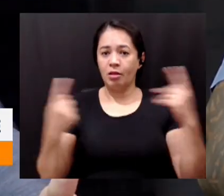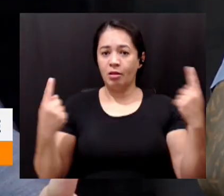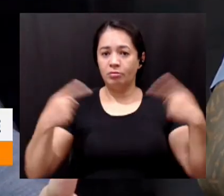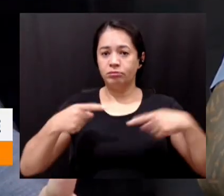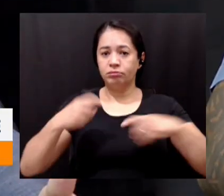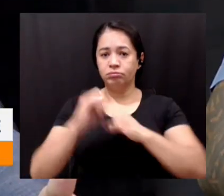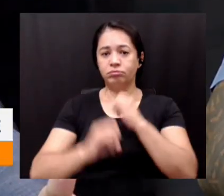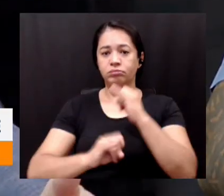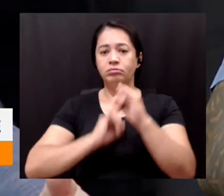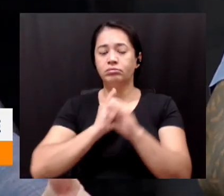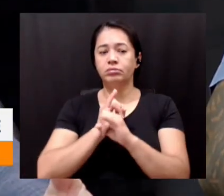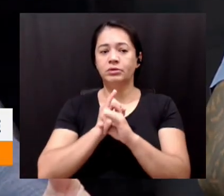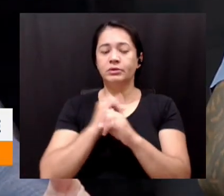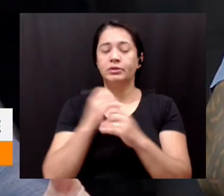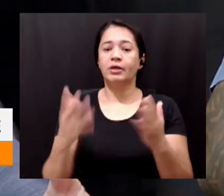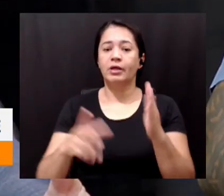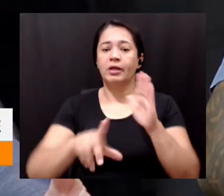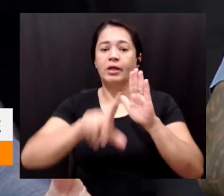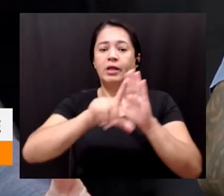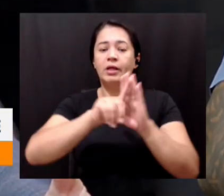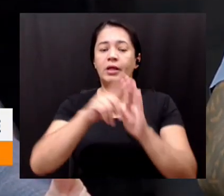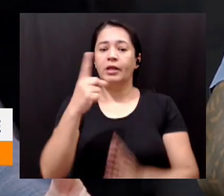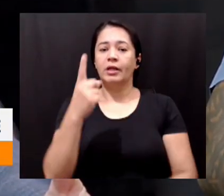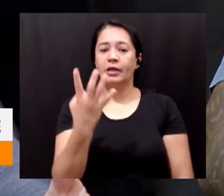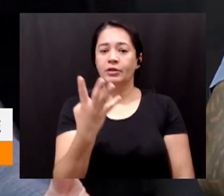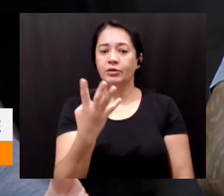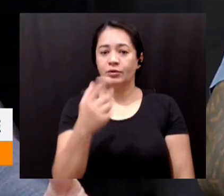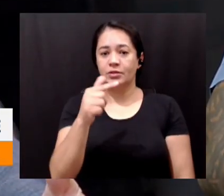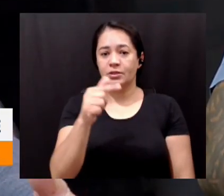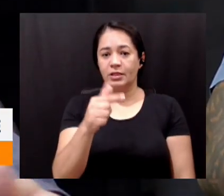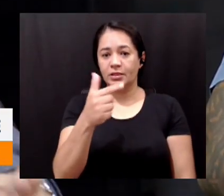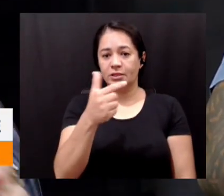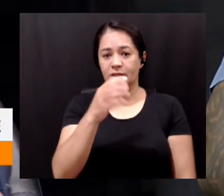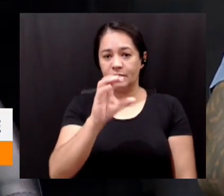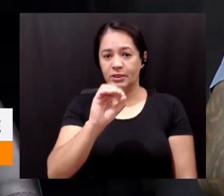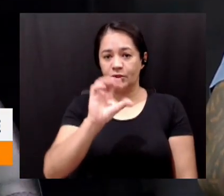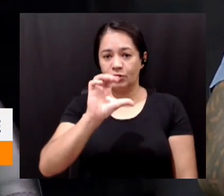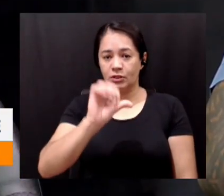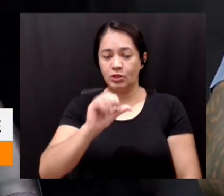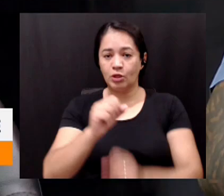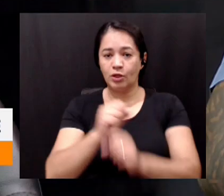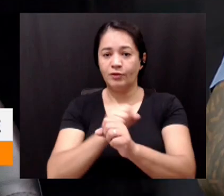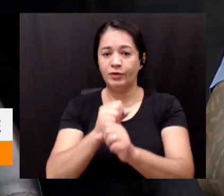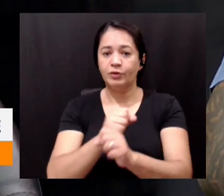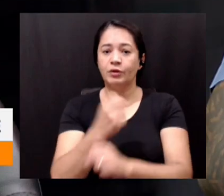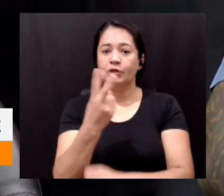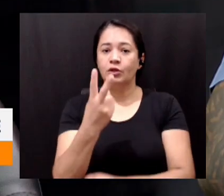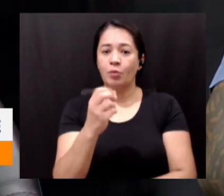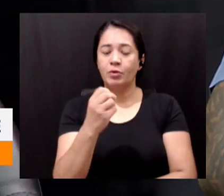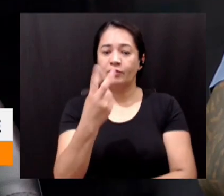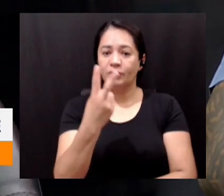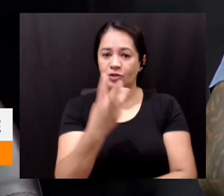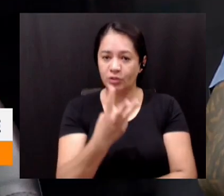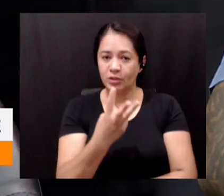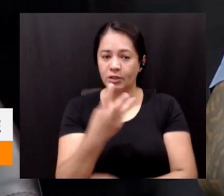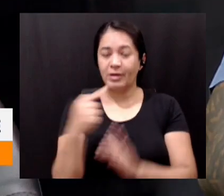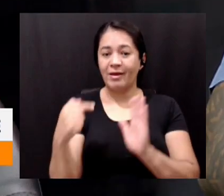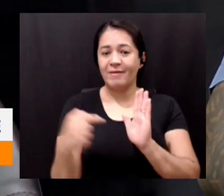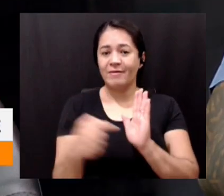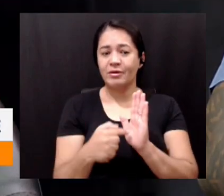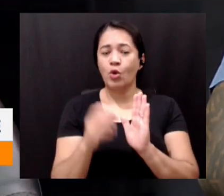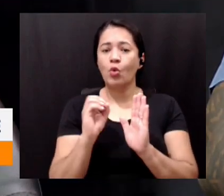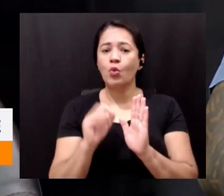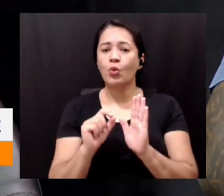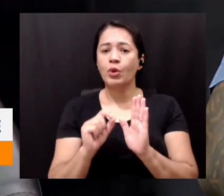Lei 14.709 de 2023, que ela trouxe uma regulamentação maior